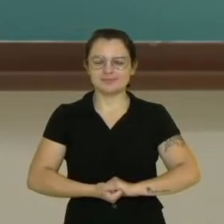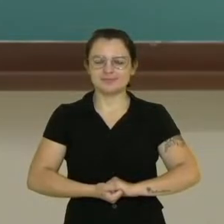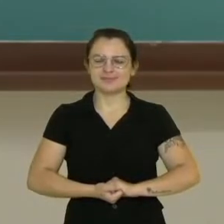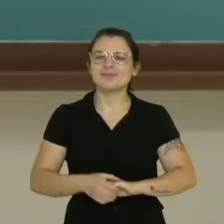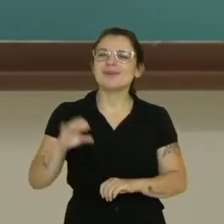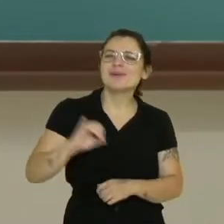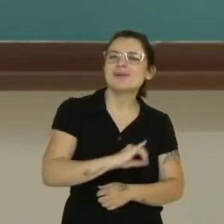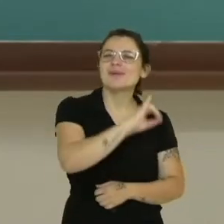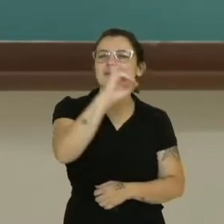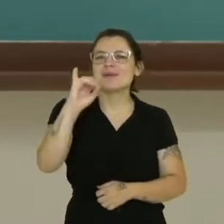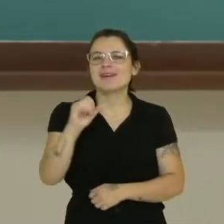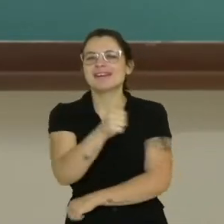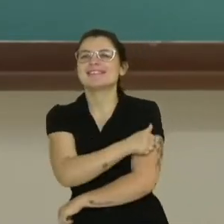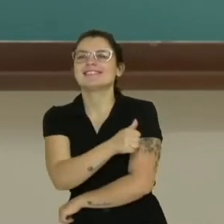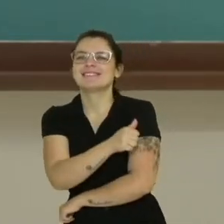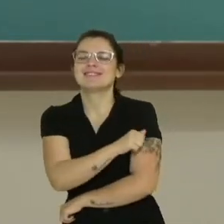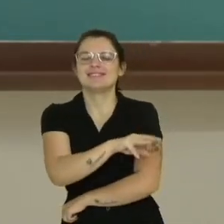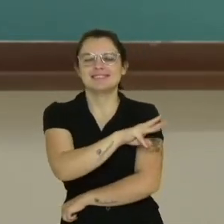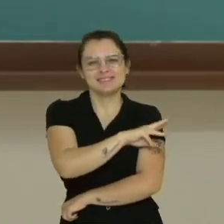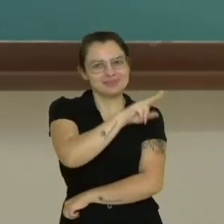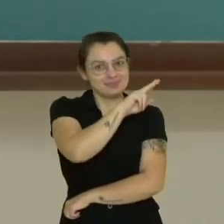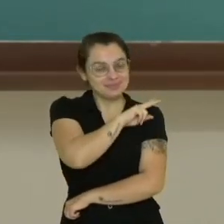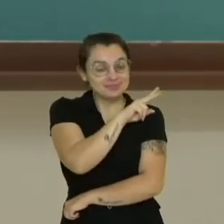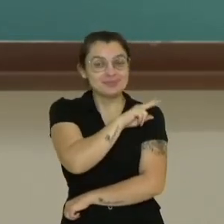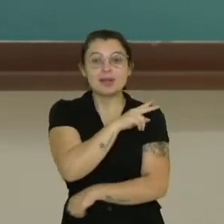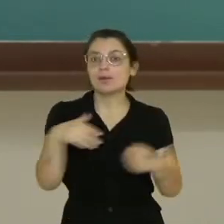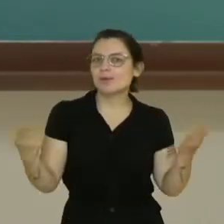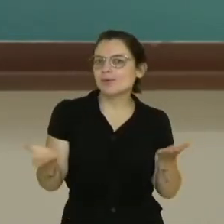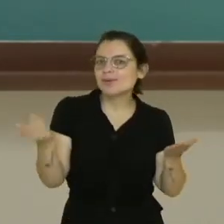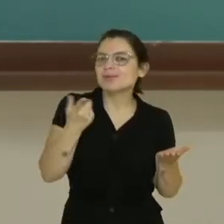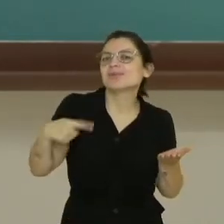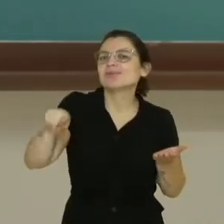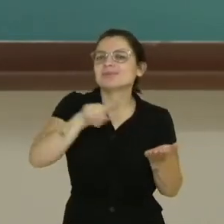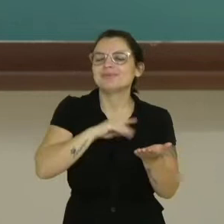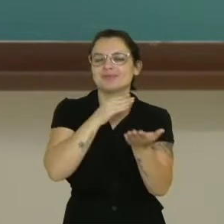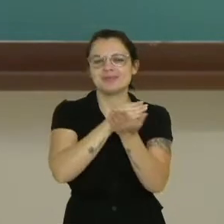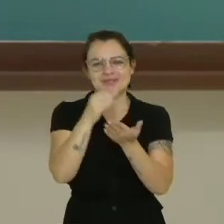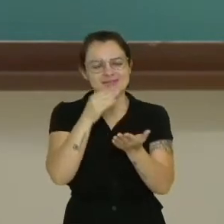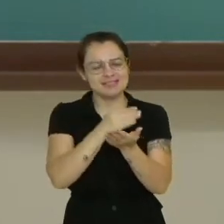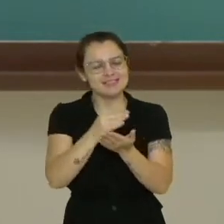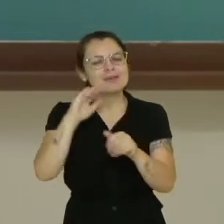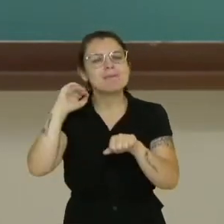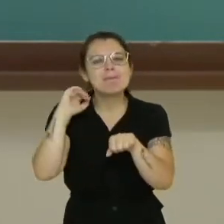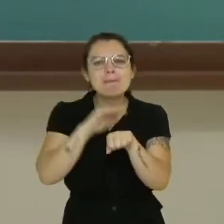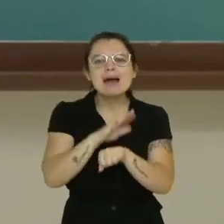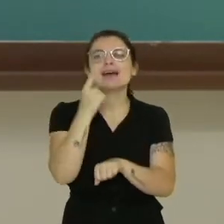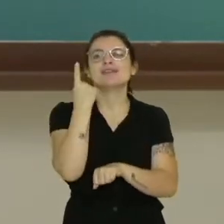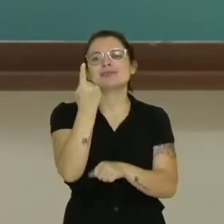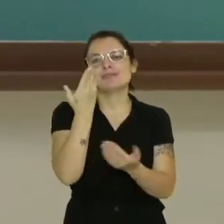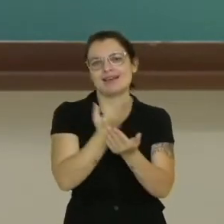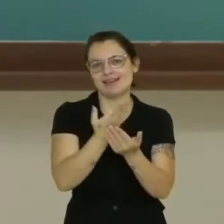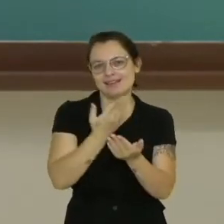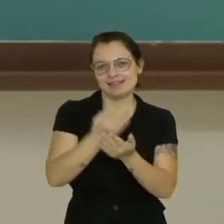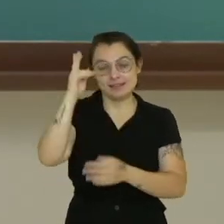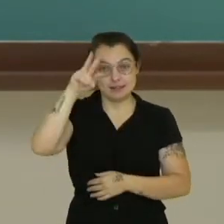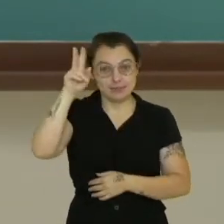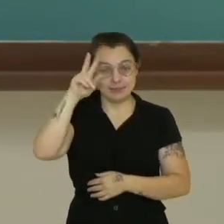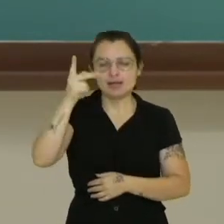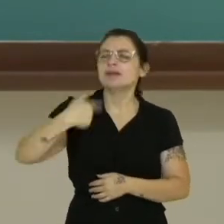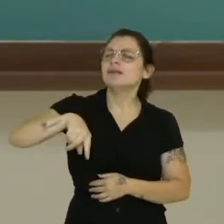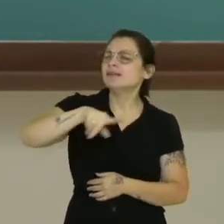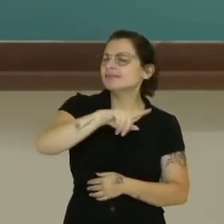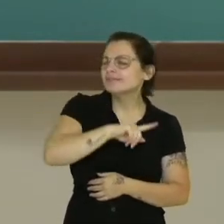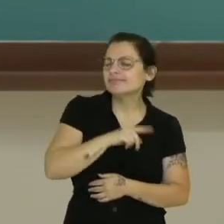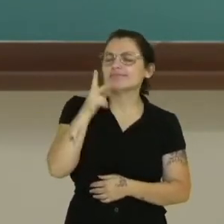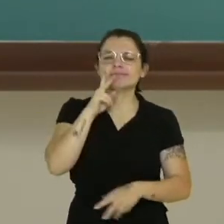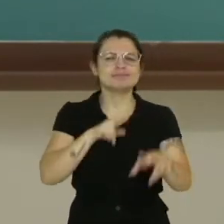Saudações, alunos da terceira série do ensino médio. Estamos começando mais uma aula de história em que nós vamos continuar fazendo uma análise